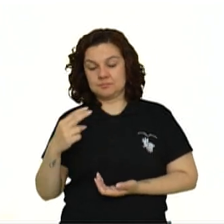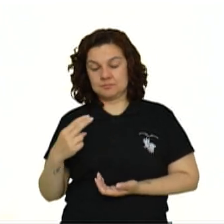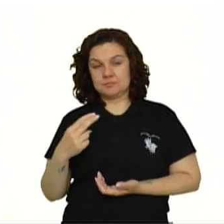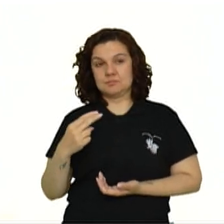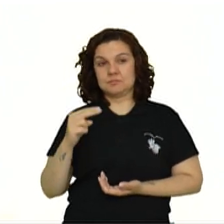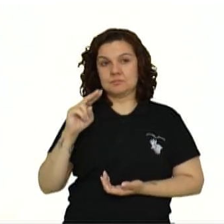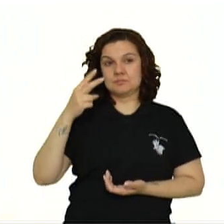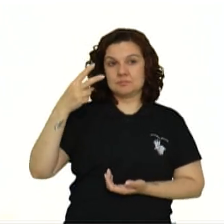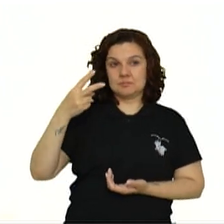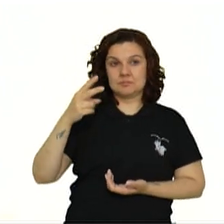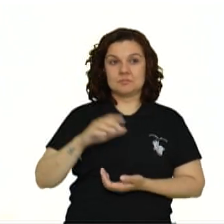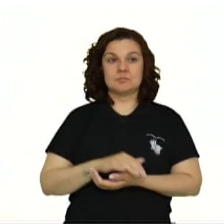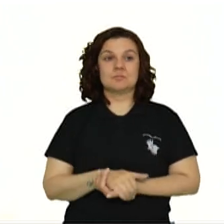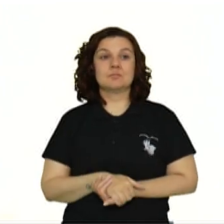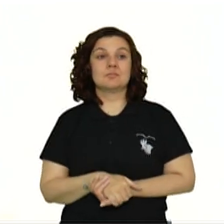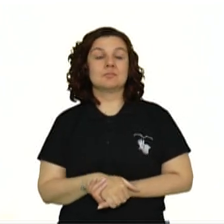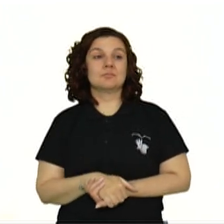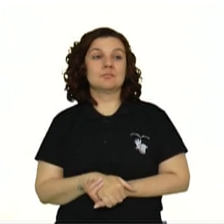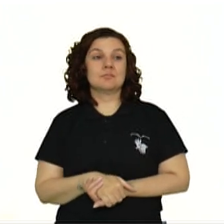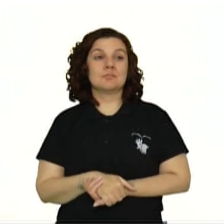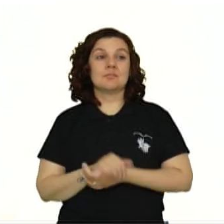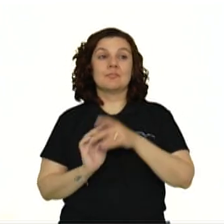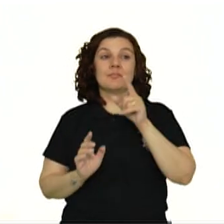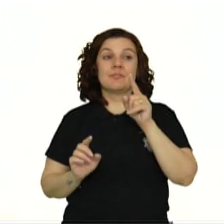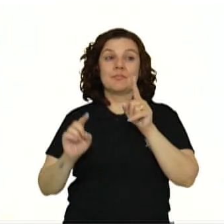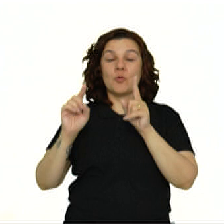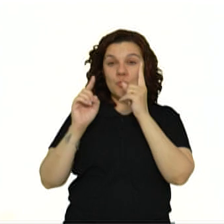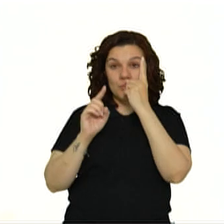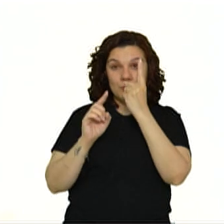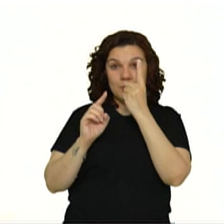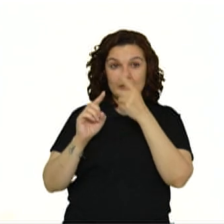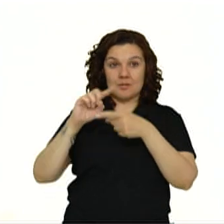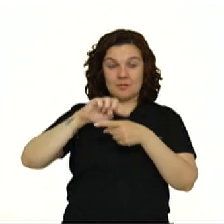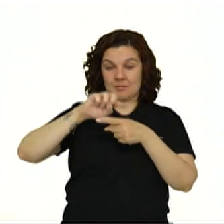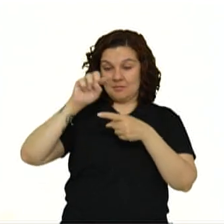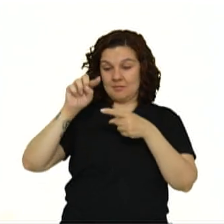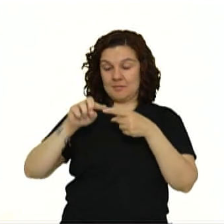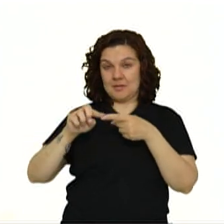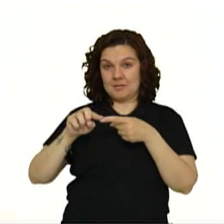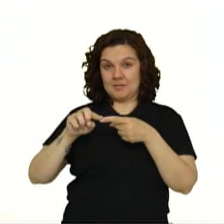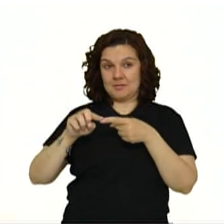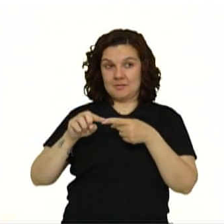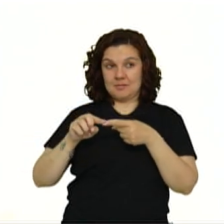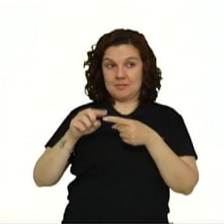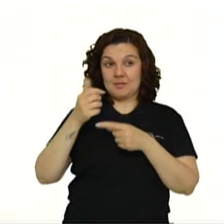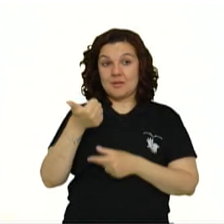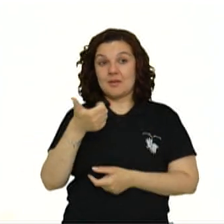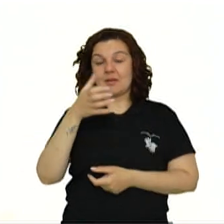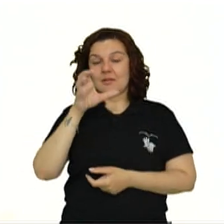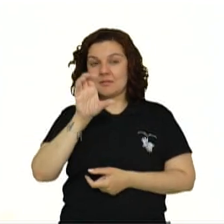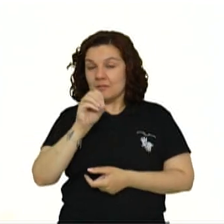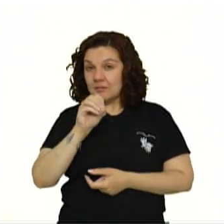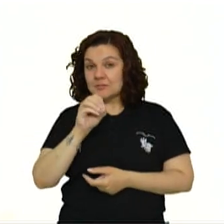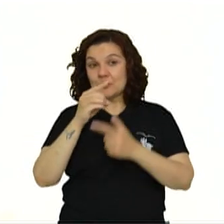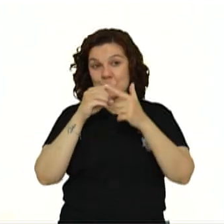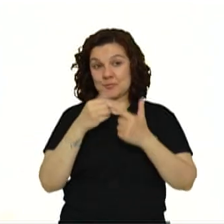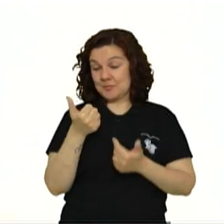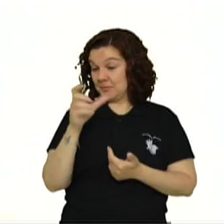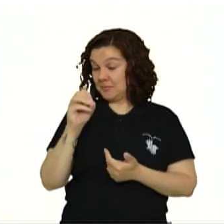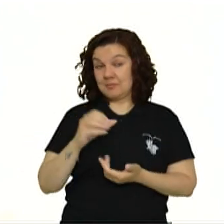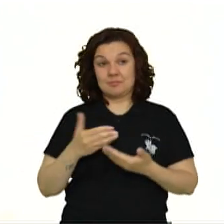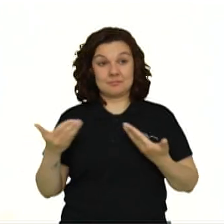628 centímetros quadrados, a medida da área de uma placa. O exercício quer 10, só multiplicar por